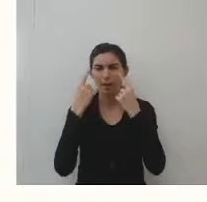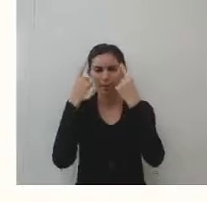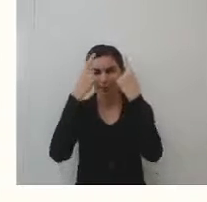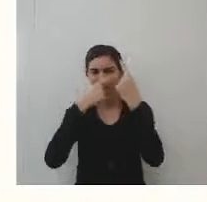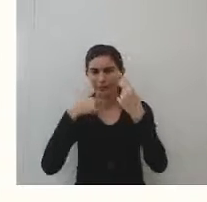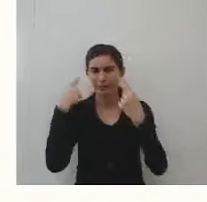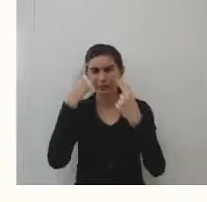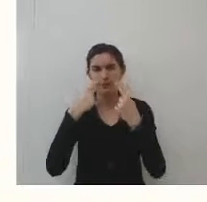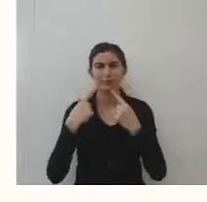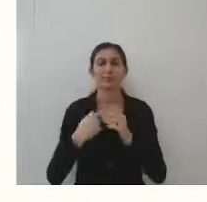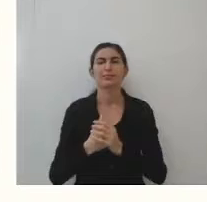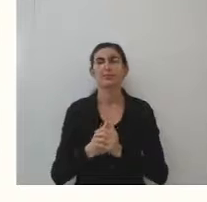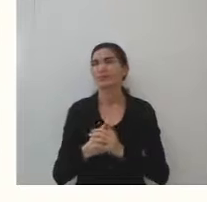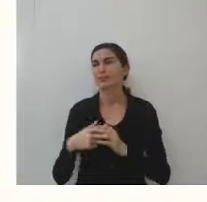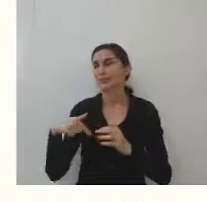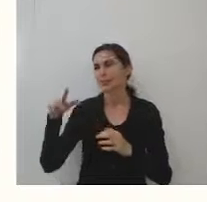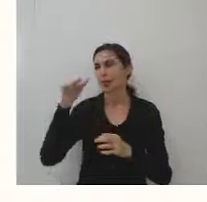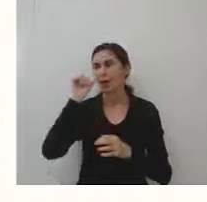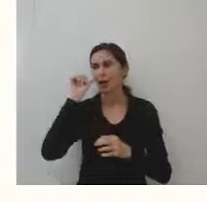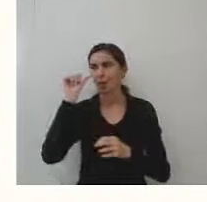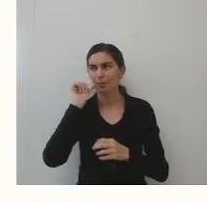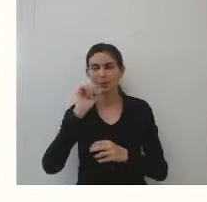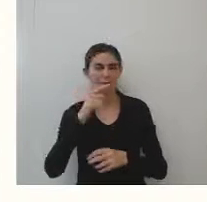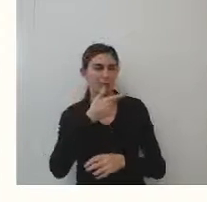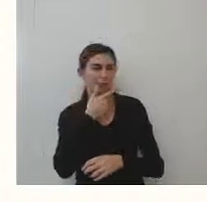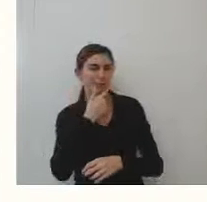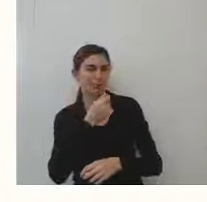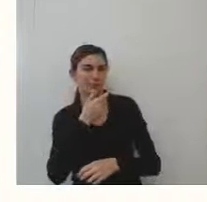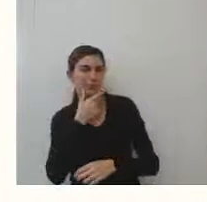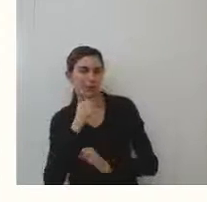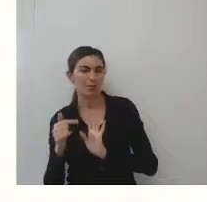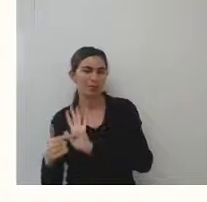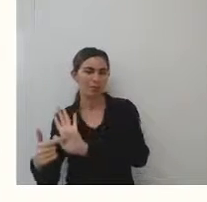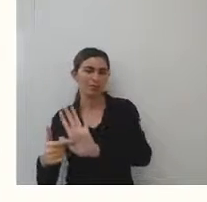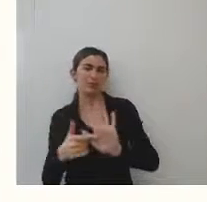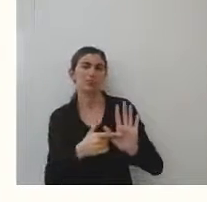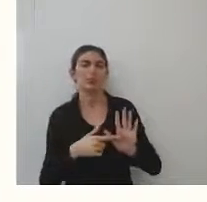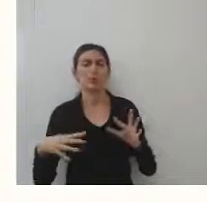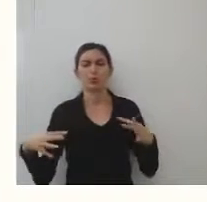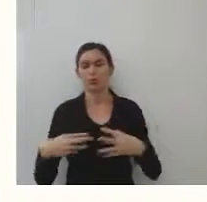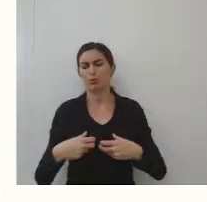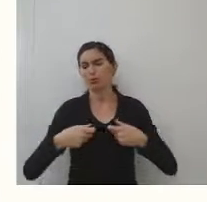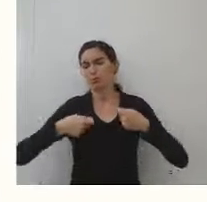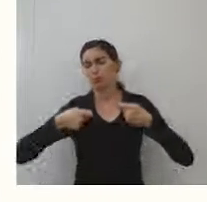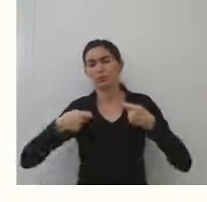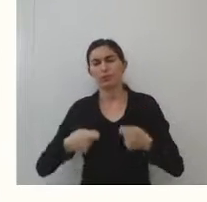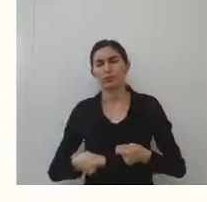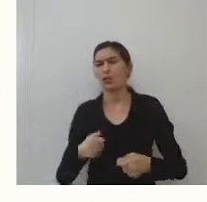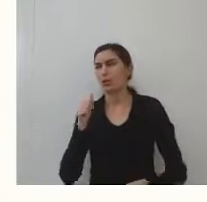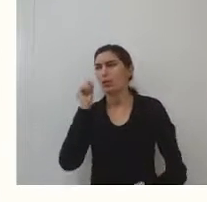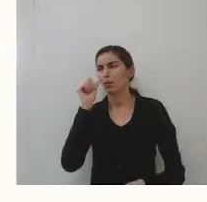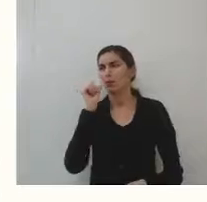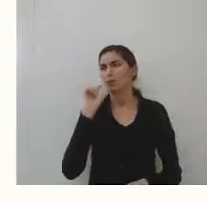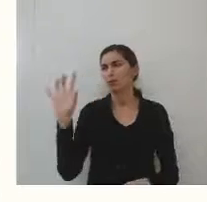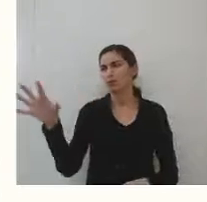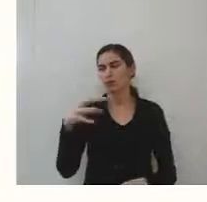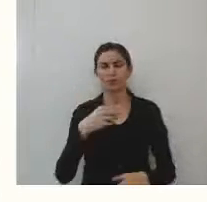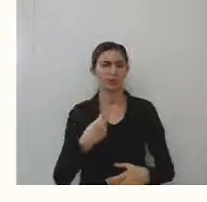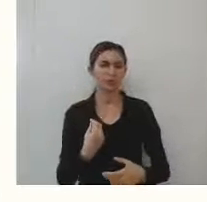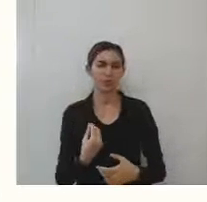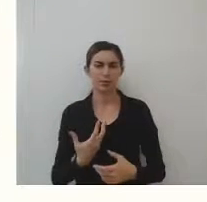expressão. Tanto da mulher quanto do homem. O homem, ele mostra totalmente firme. A mulher, ela mostra